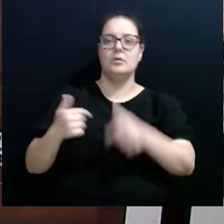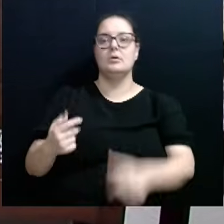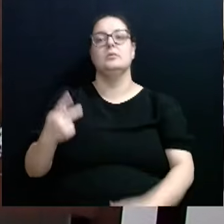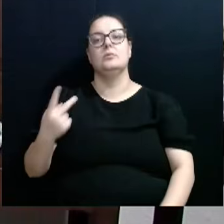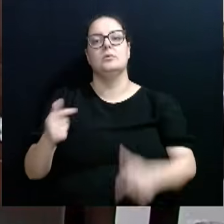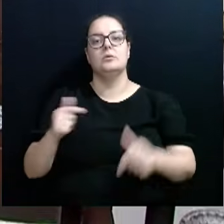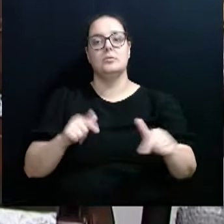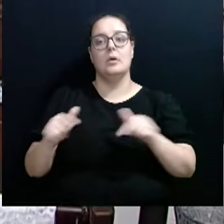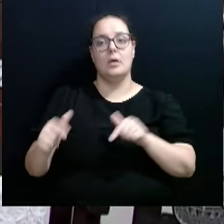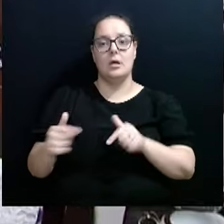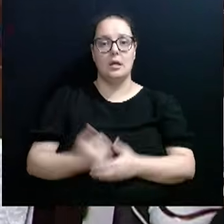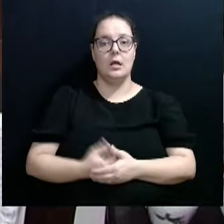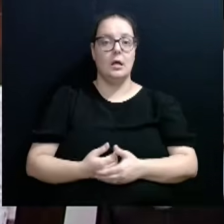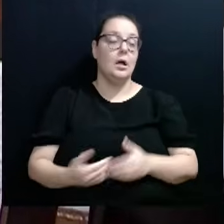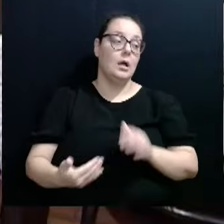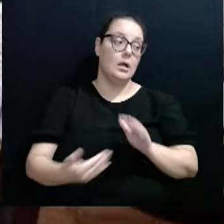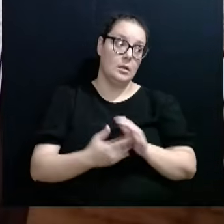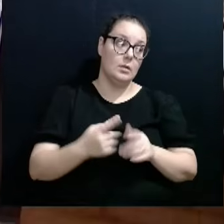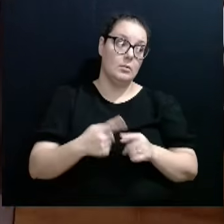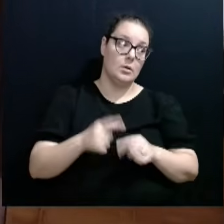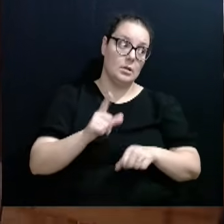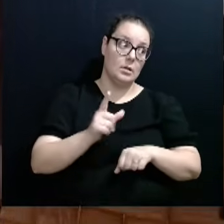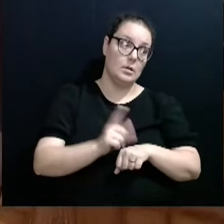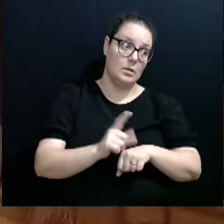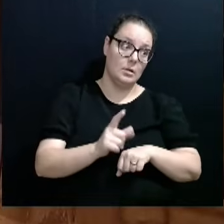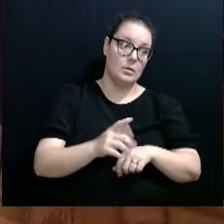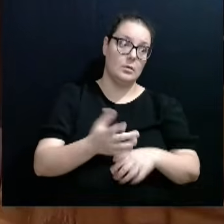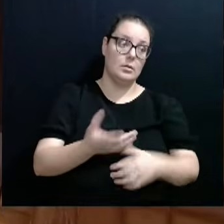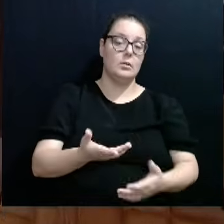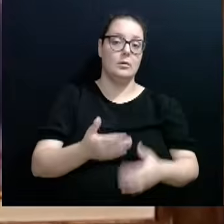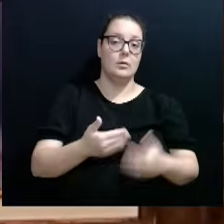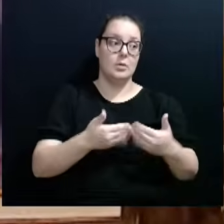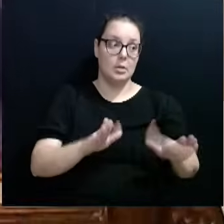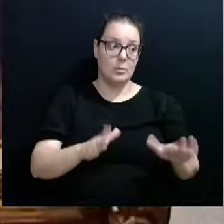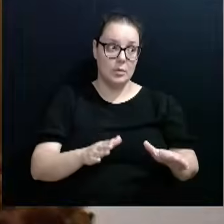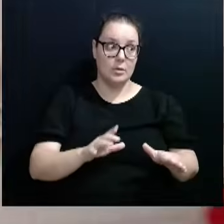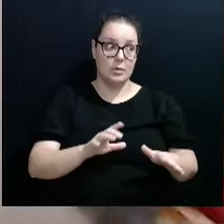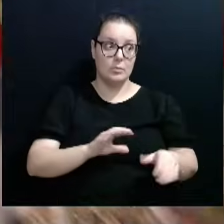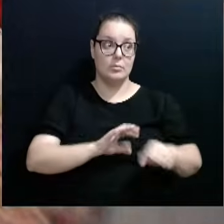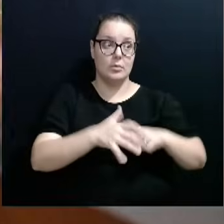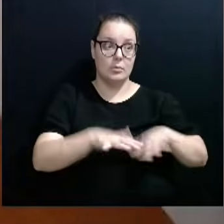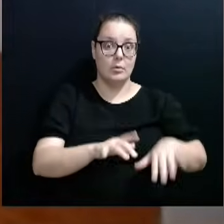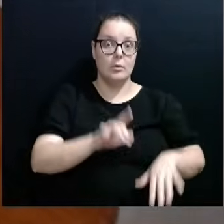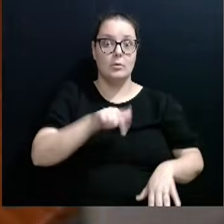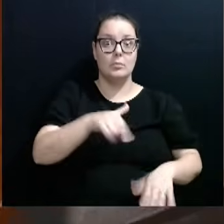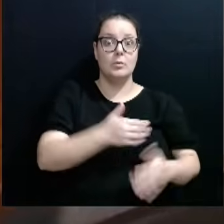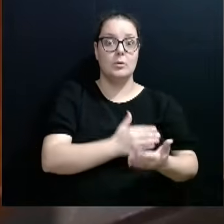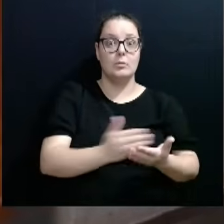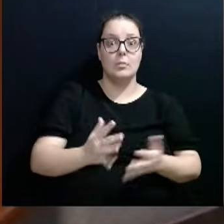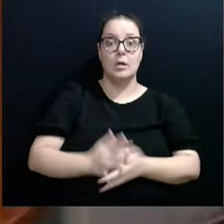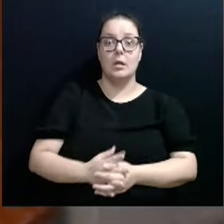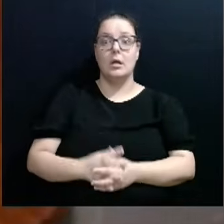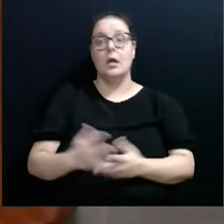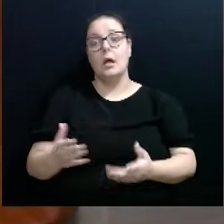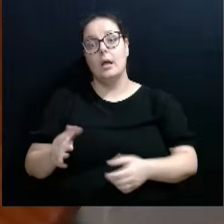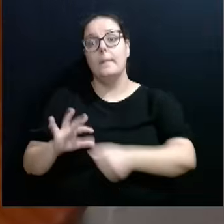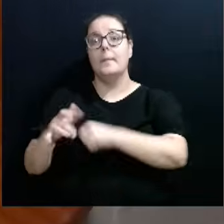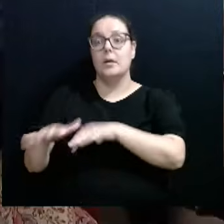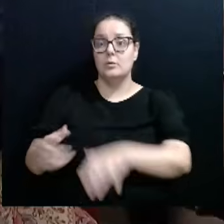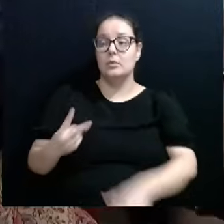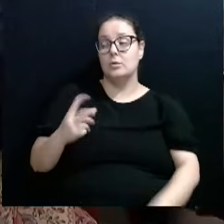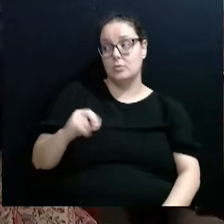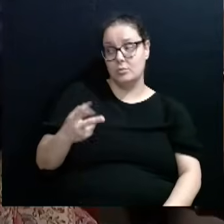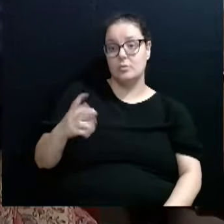uma pandemia aí no meio, que foi bem quando você abriu a loja ou foi depois daquele início? A pandemia começou em 2020, né? Sim,